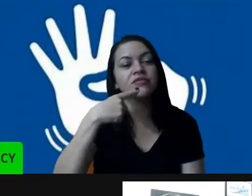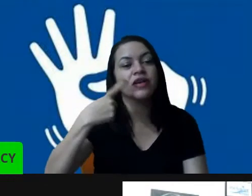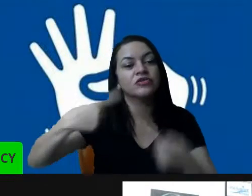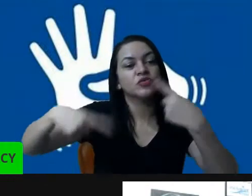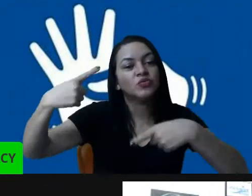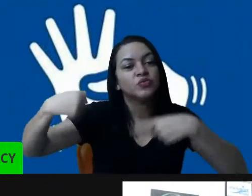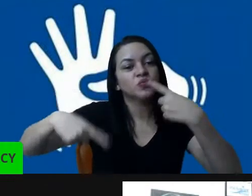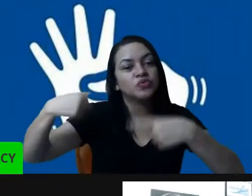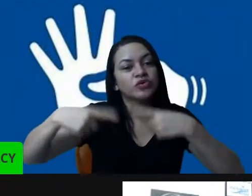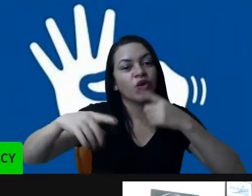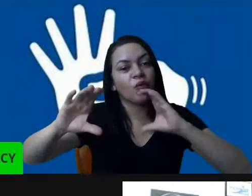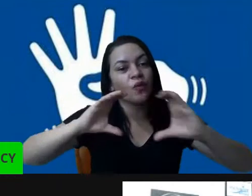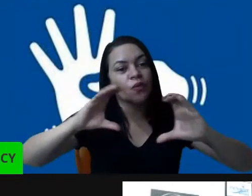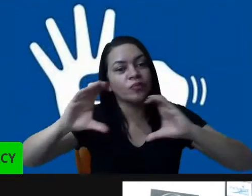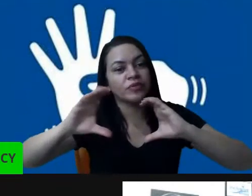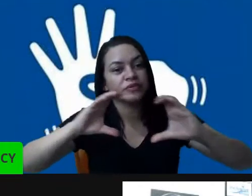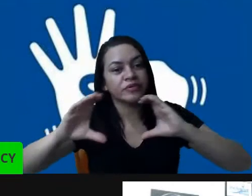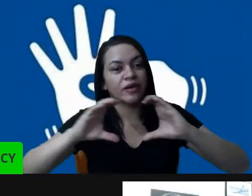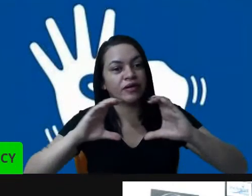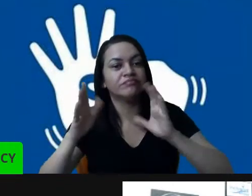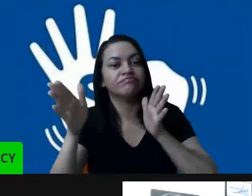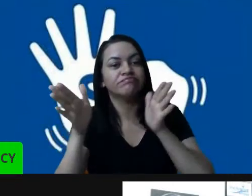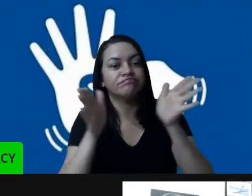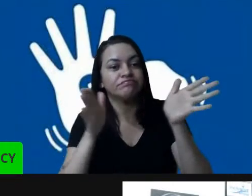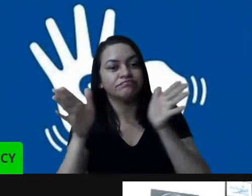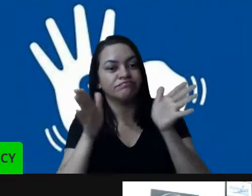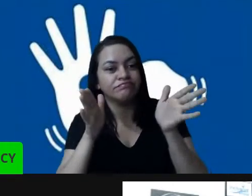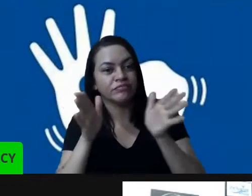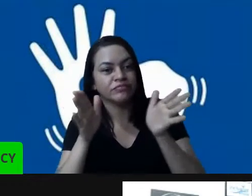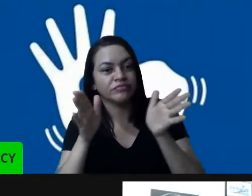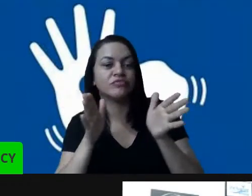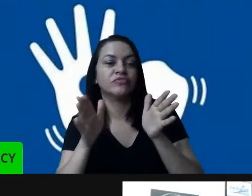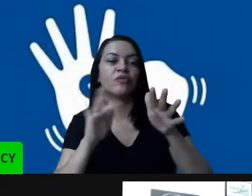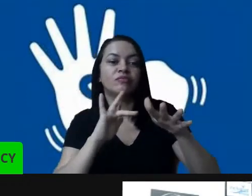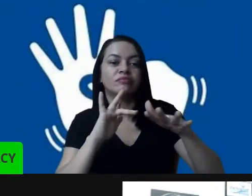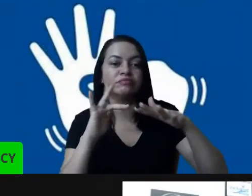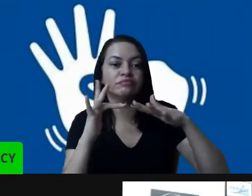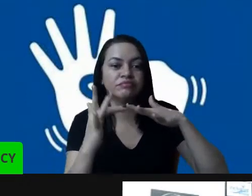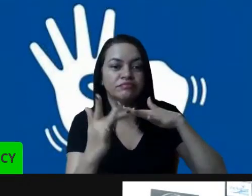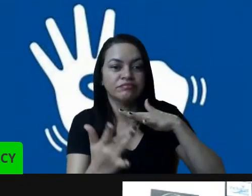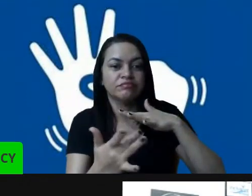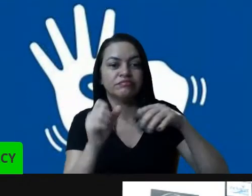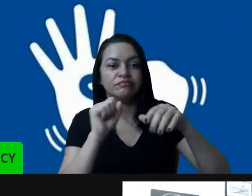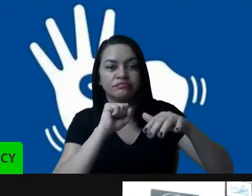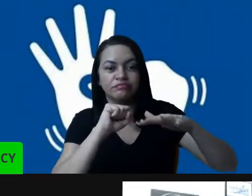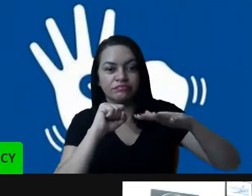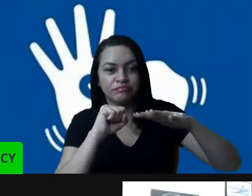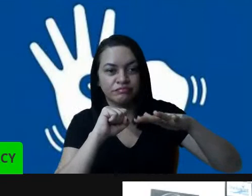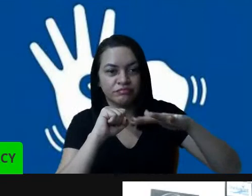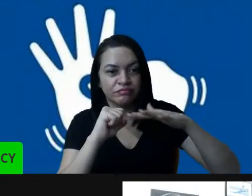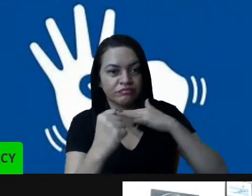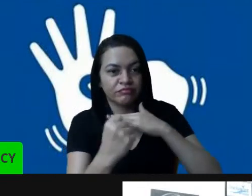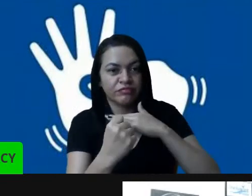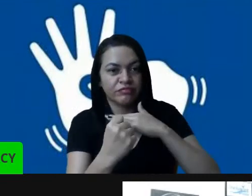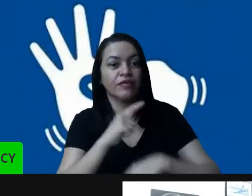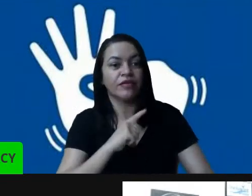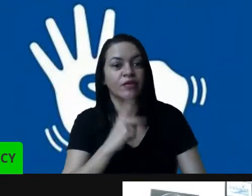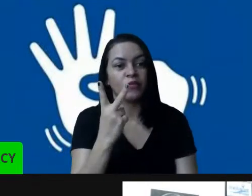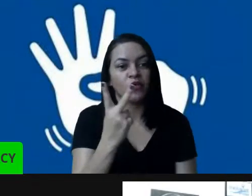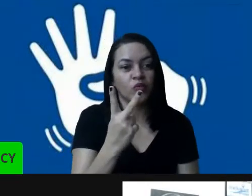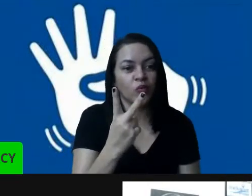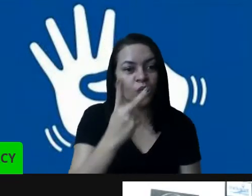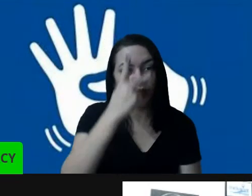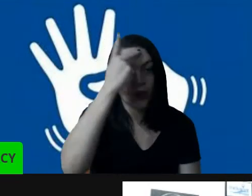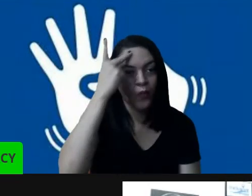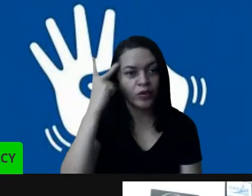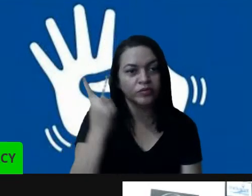em TVs e mídias sociais. E como eu falei anteriormente, a gente tem a participação de duas pessoas aí que vão estar